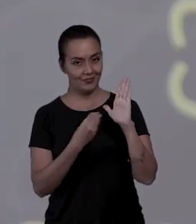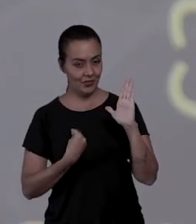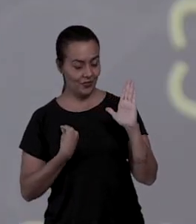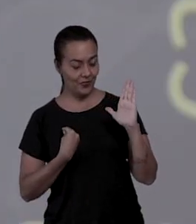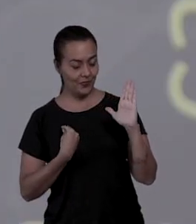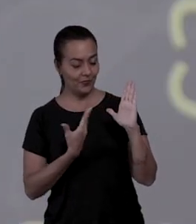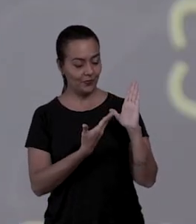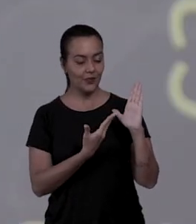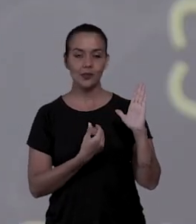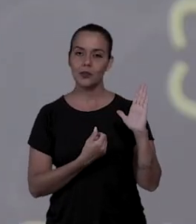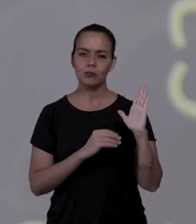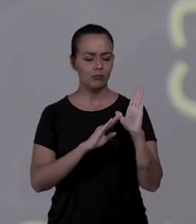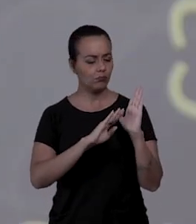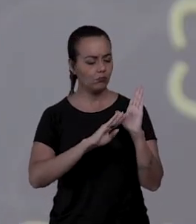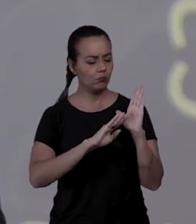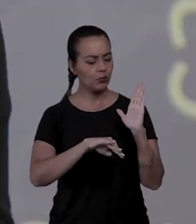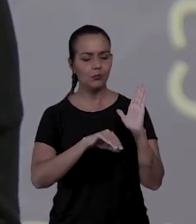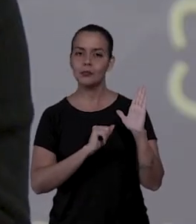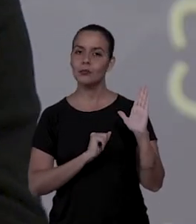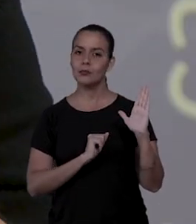Na sua tabuletinha, por exemplo,